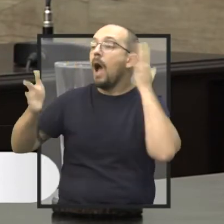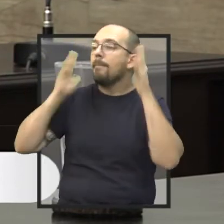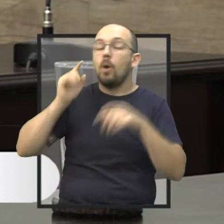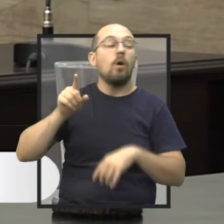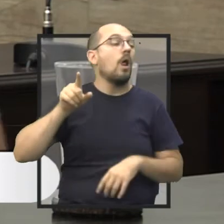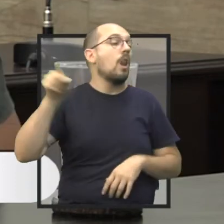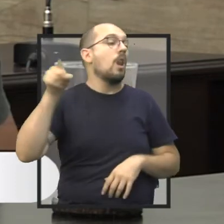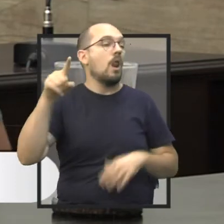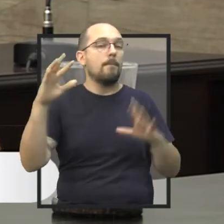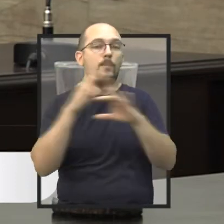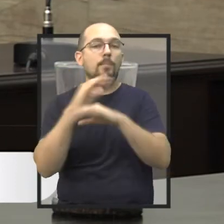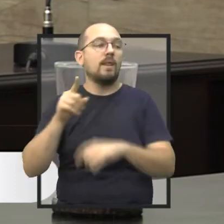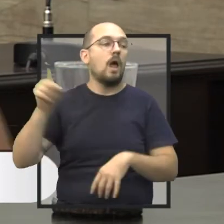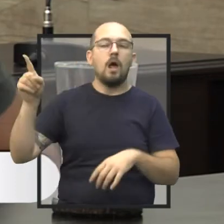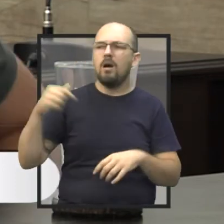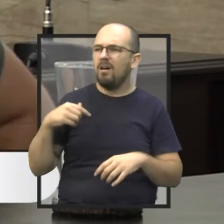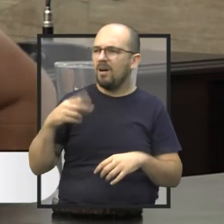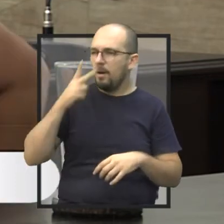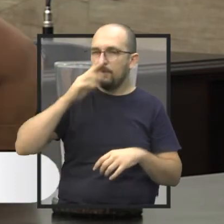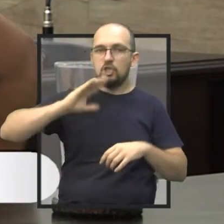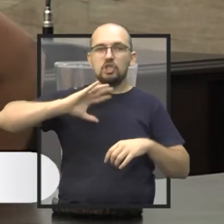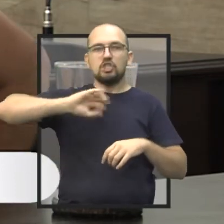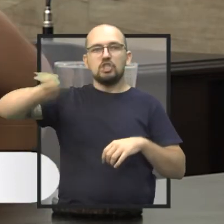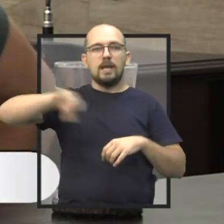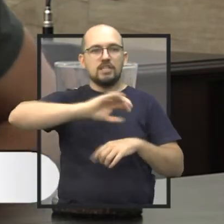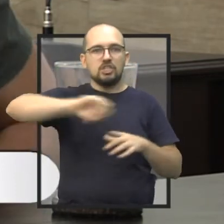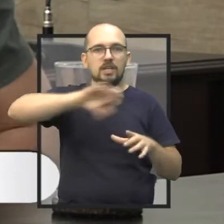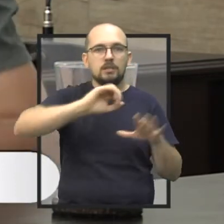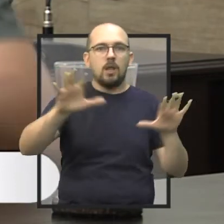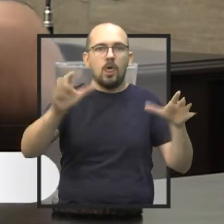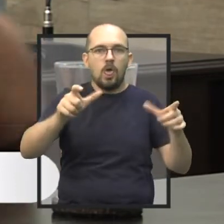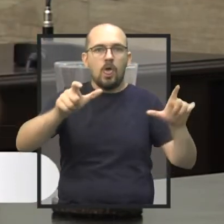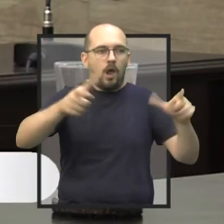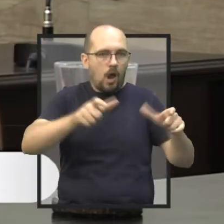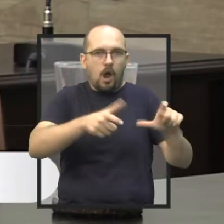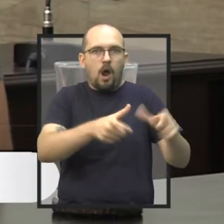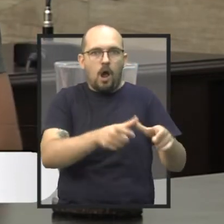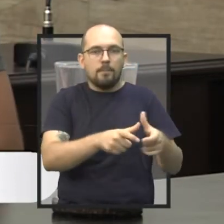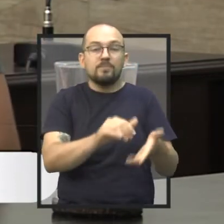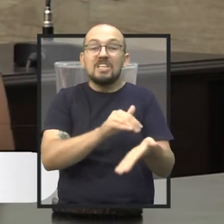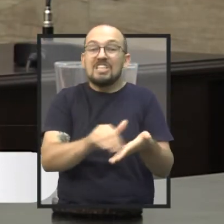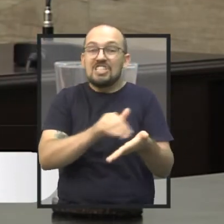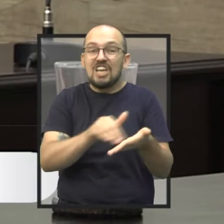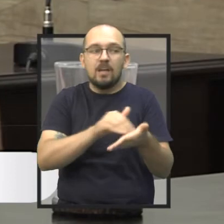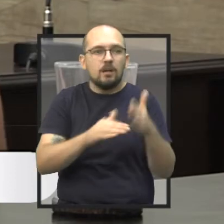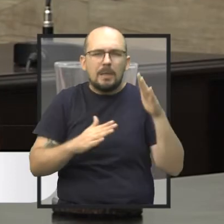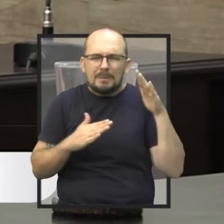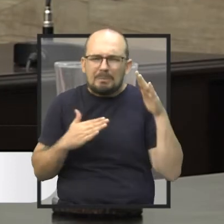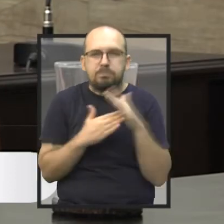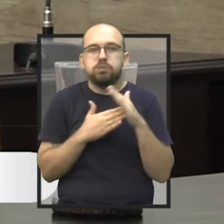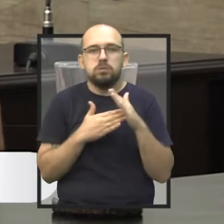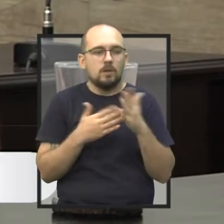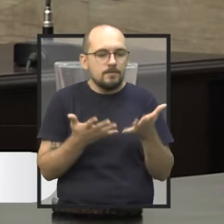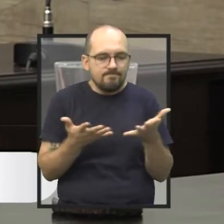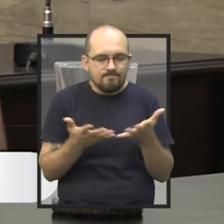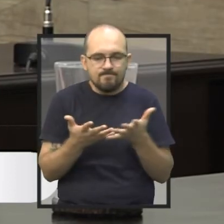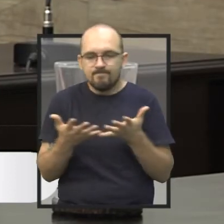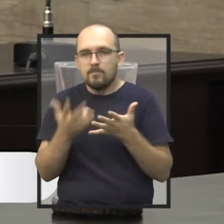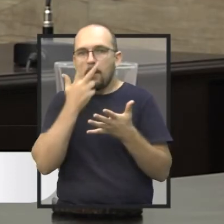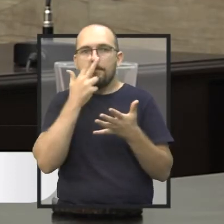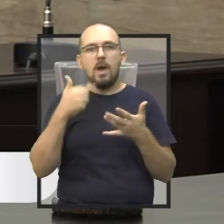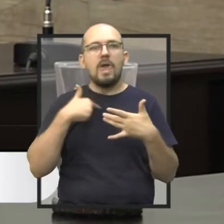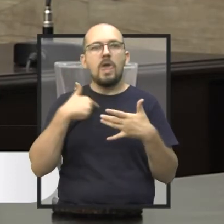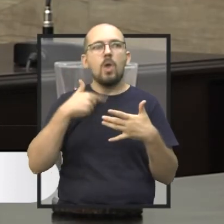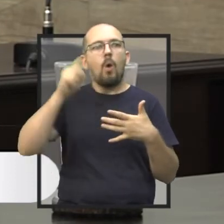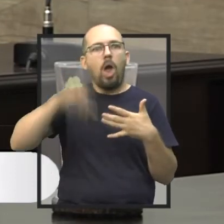na mobilidade urbana. Foram despindo a secretaria e fazendo com que a secretaria chegasse a uma situação tamanha da qual